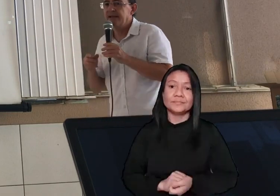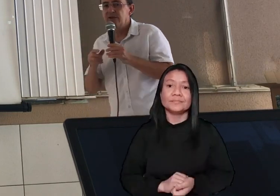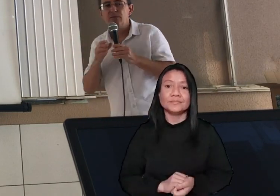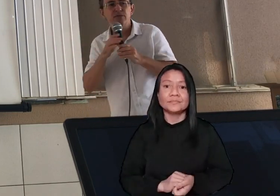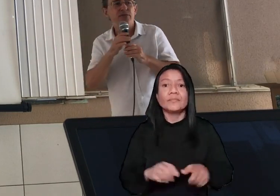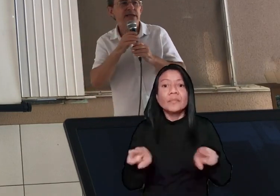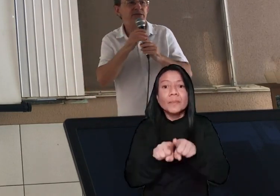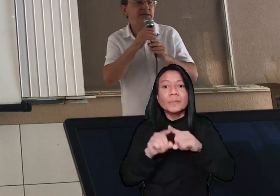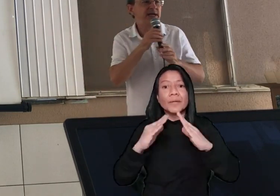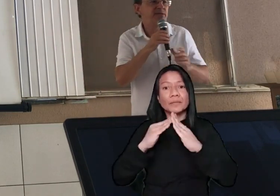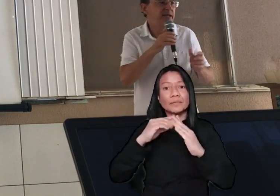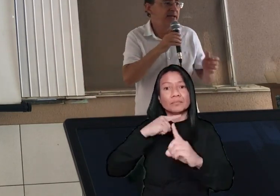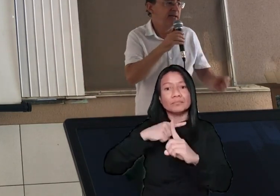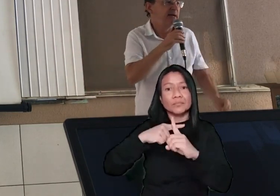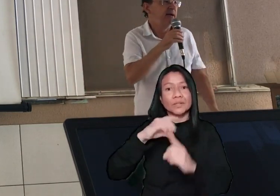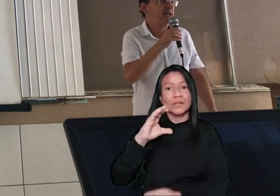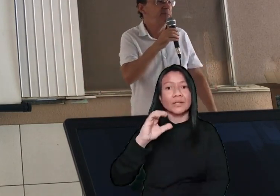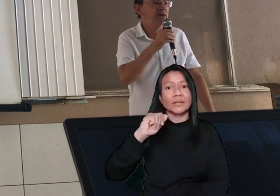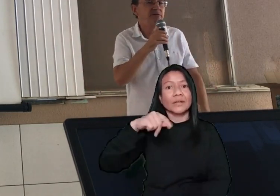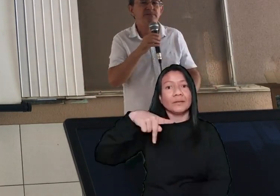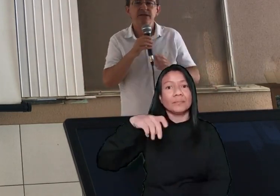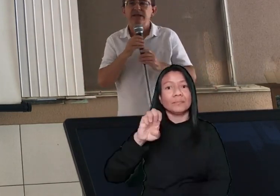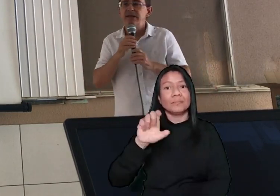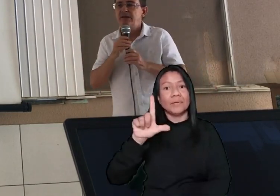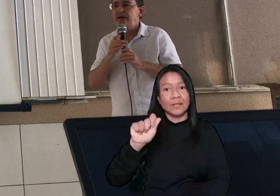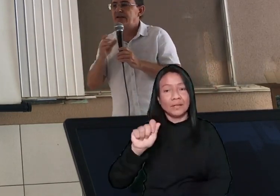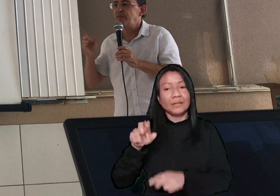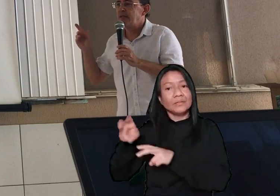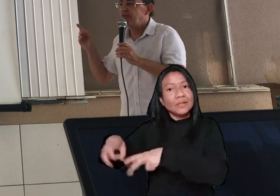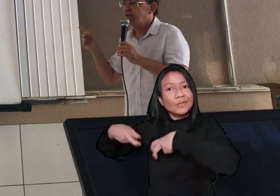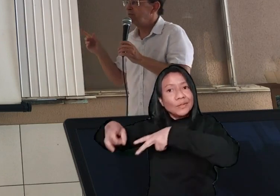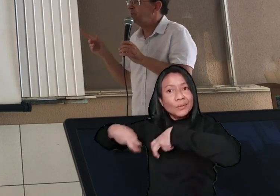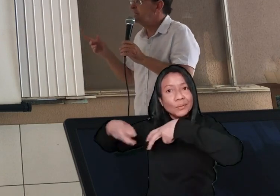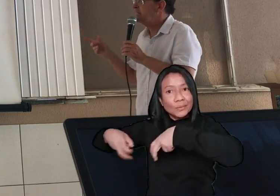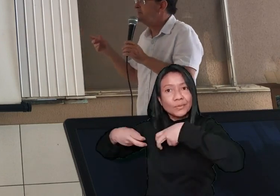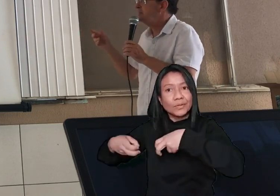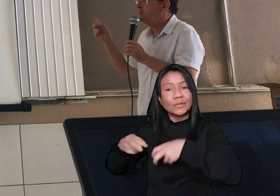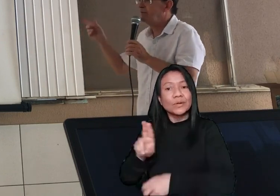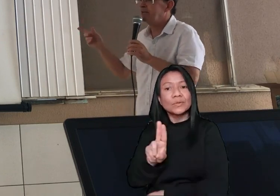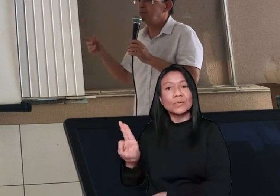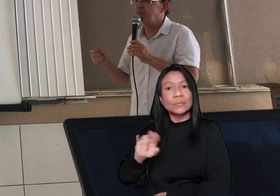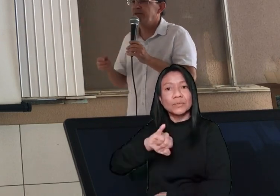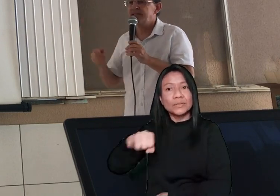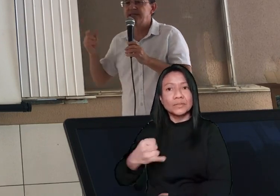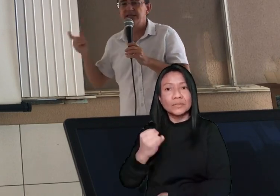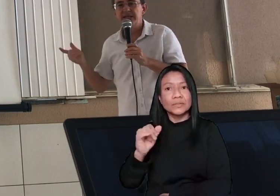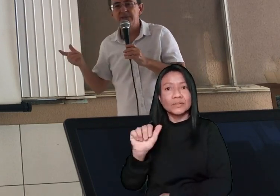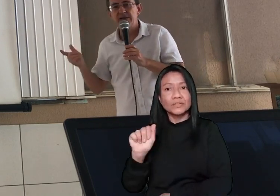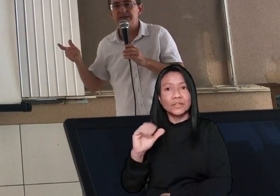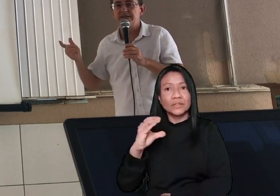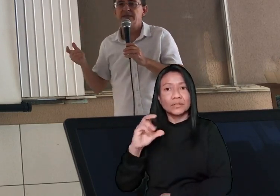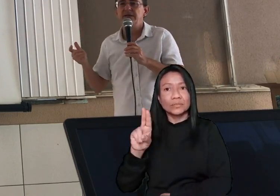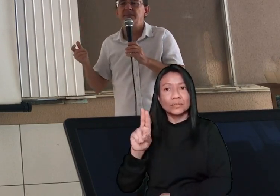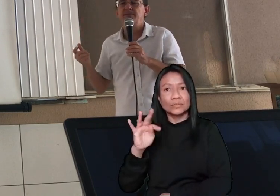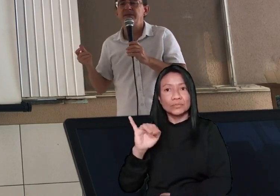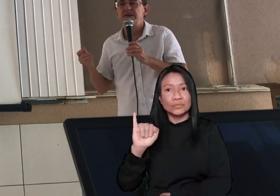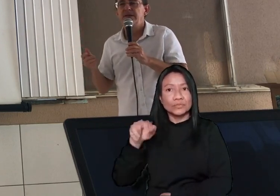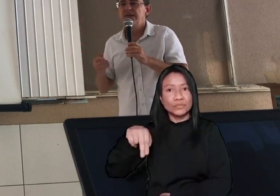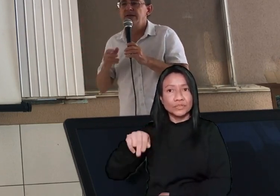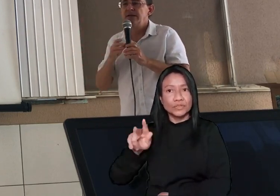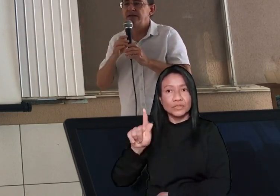pessoal, como o Frei Deodato ele era alemão, a comunidade de Jacutinga ela foi povoada por descendentes alemães,